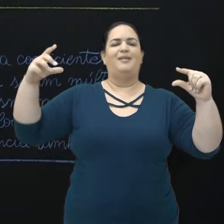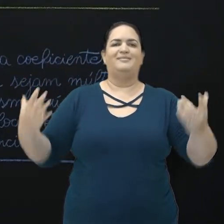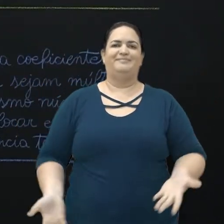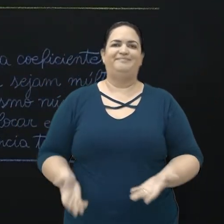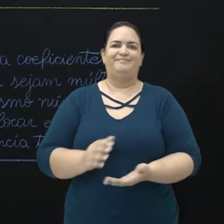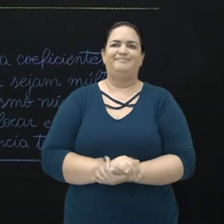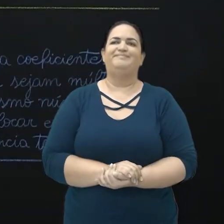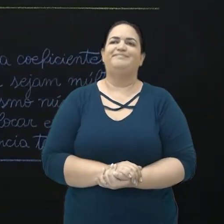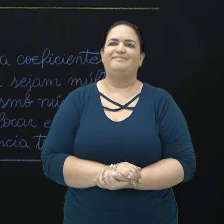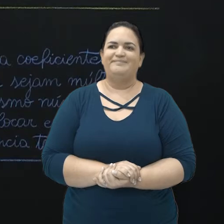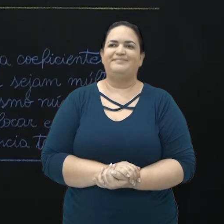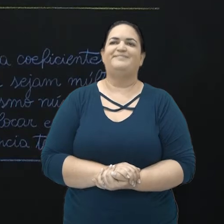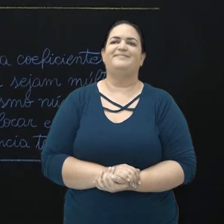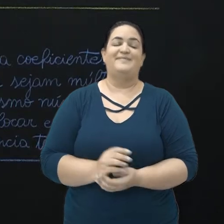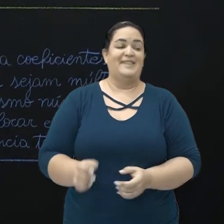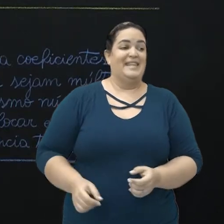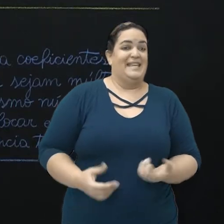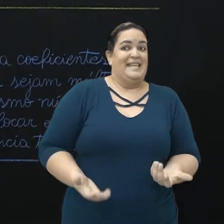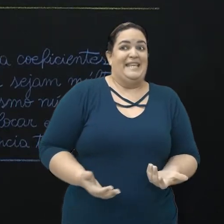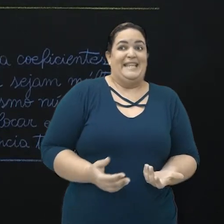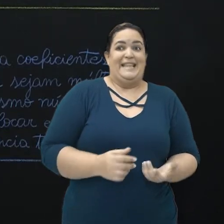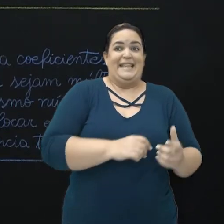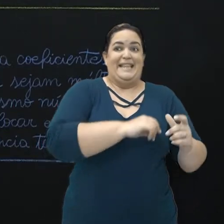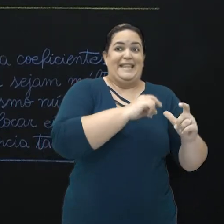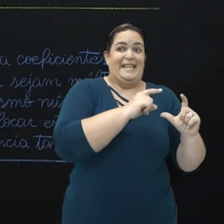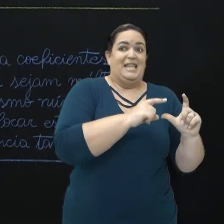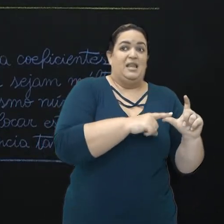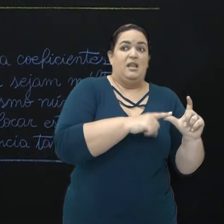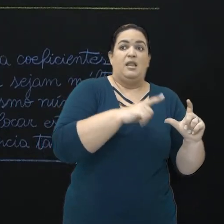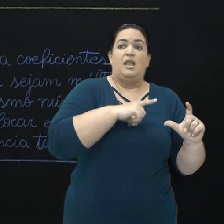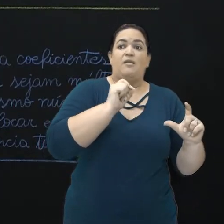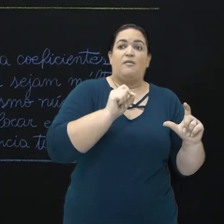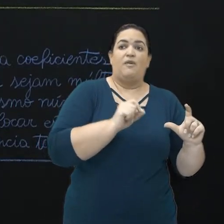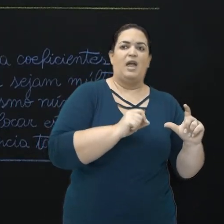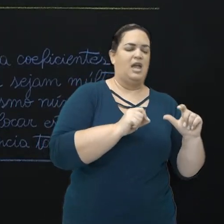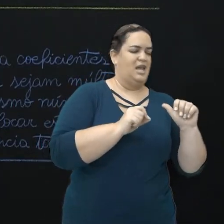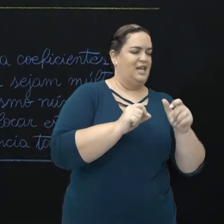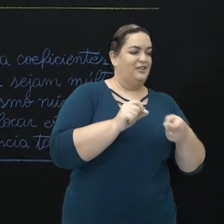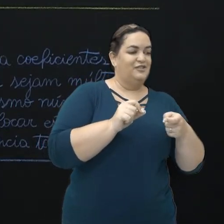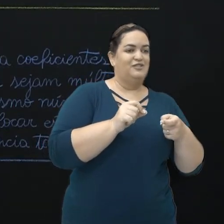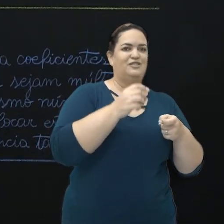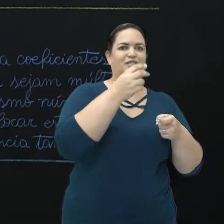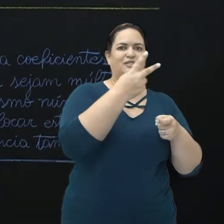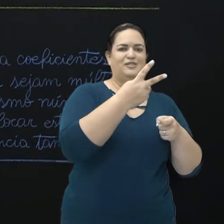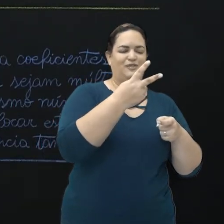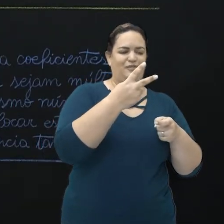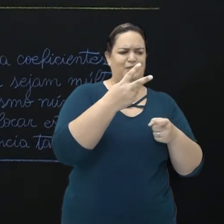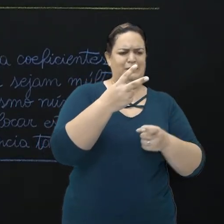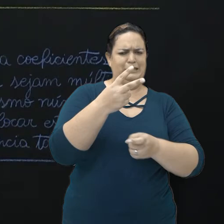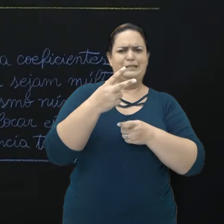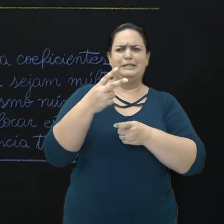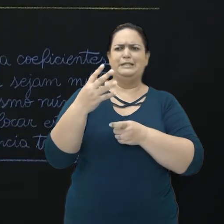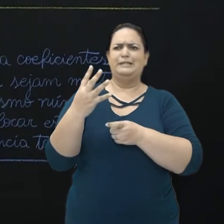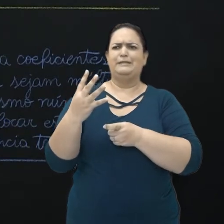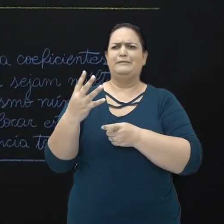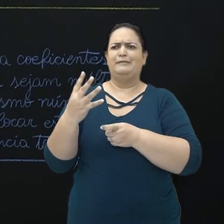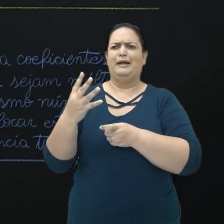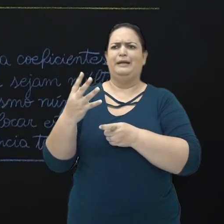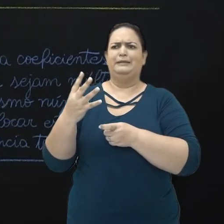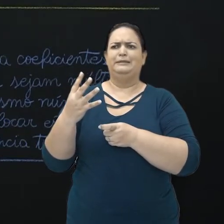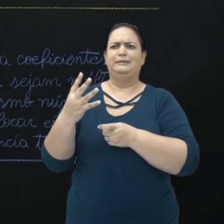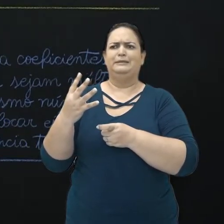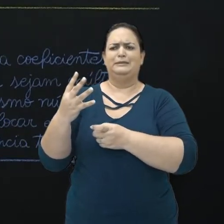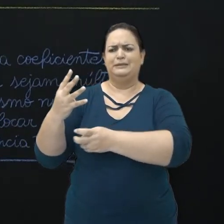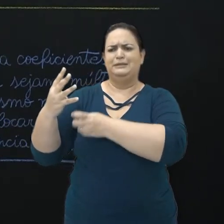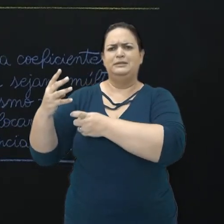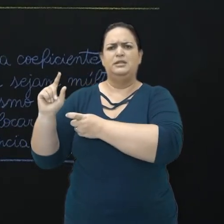com expoente 4, o x com expoente 2 e o x com expoente 1. Professor, peraí, eu não estou vendo o expoente 1